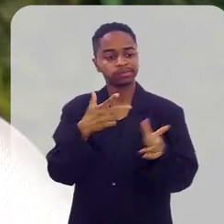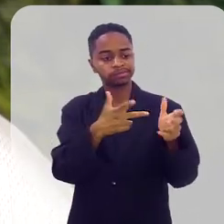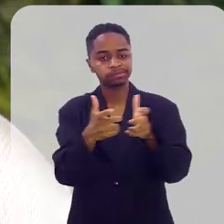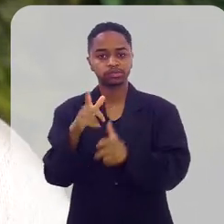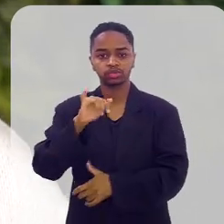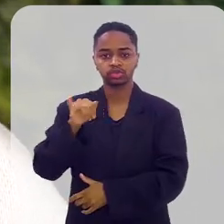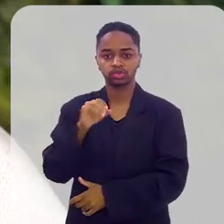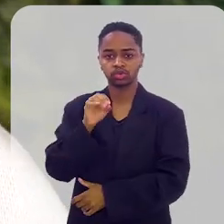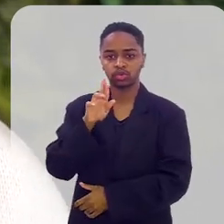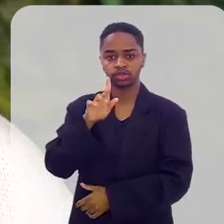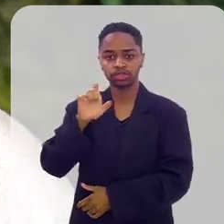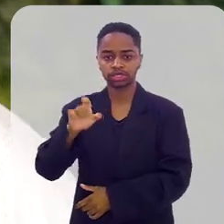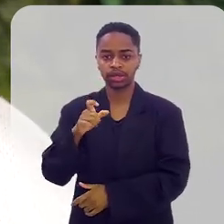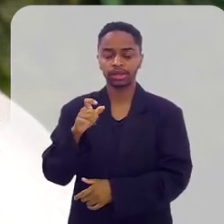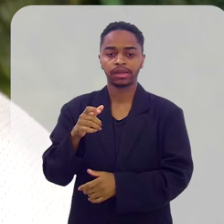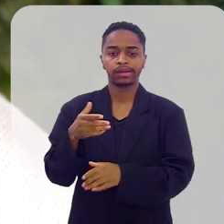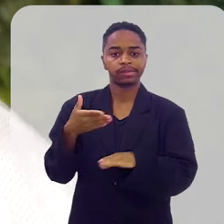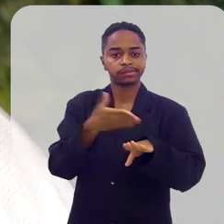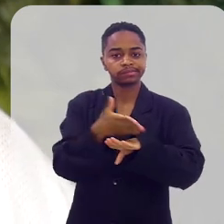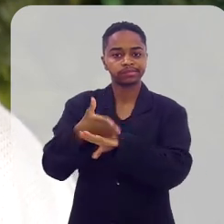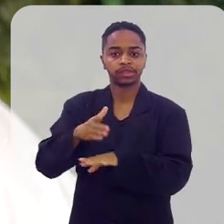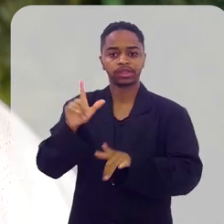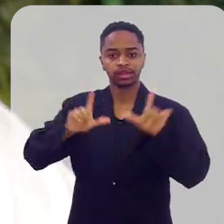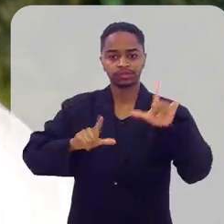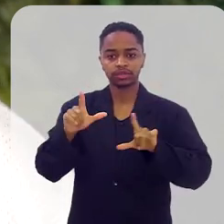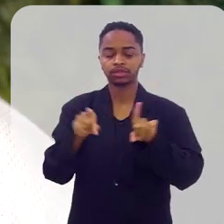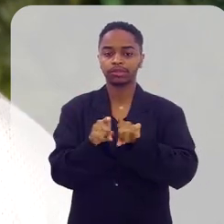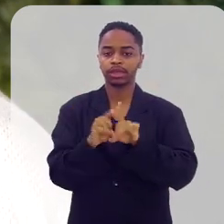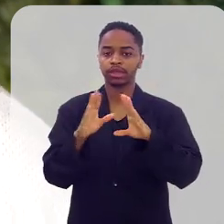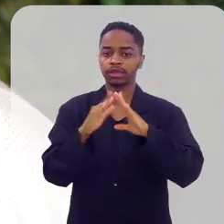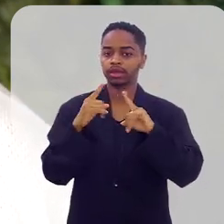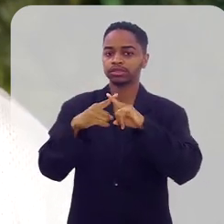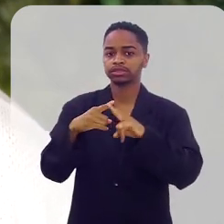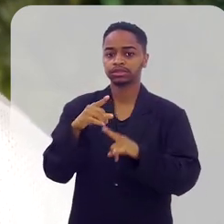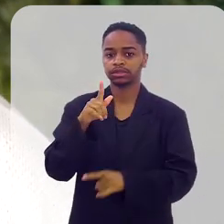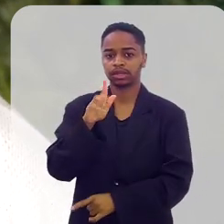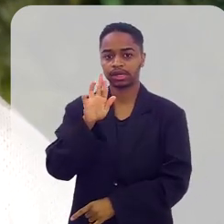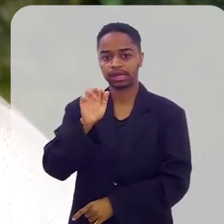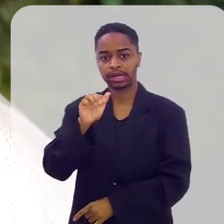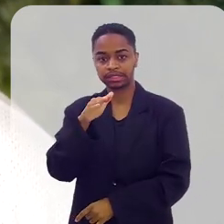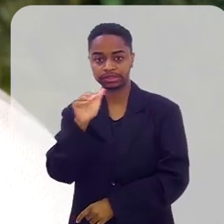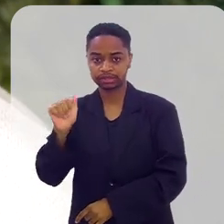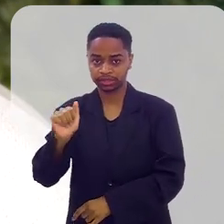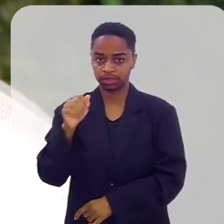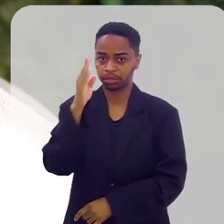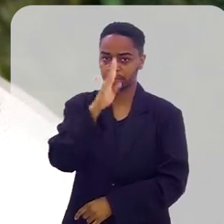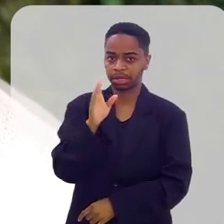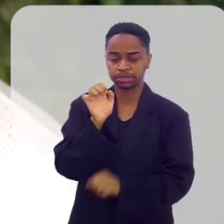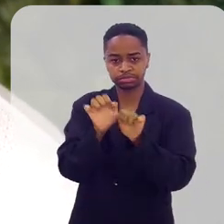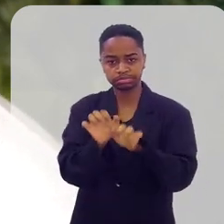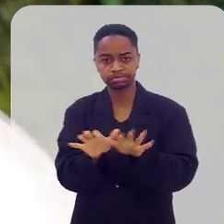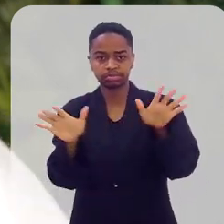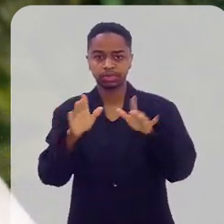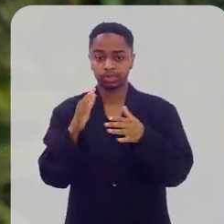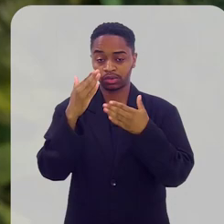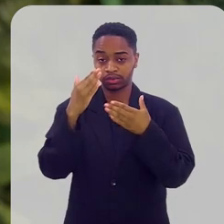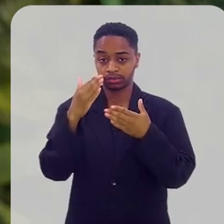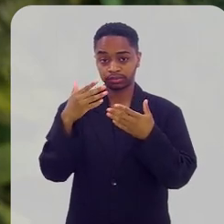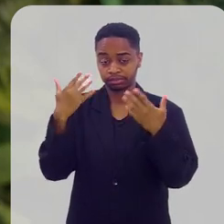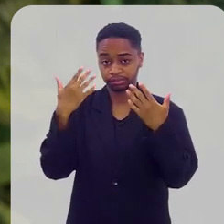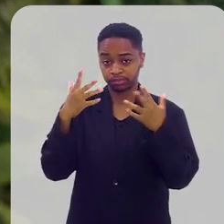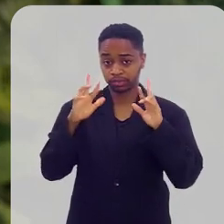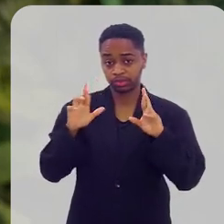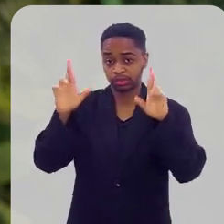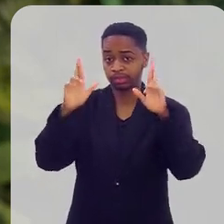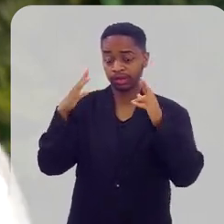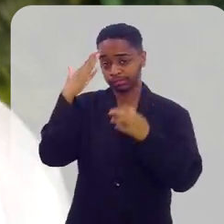Jorge Dom nas televisões, como na Igreja da Graça, cantando por todo o Brasil. Jorge, beijo grande para você e sucesso total. E